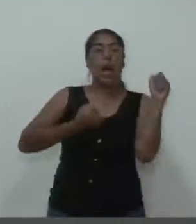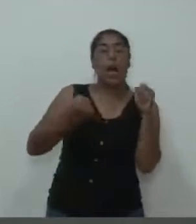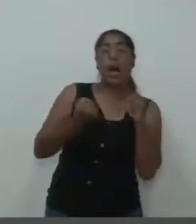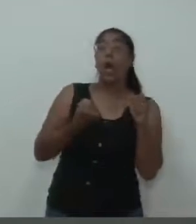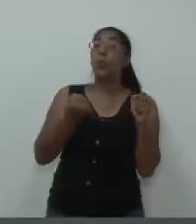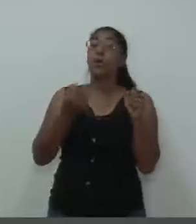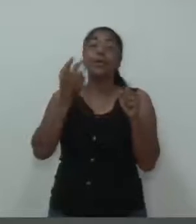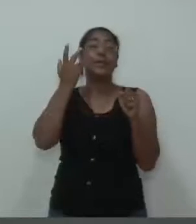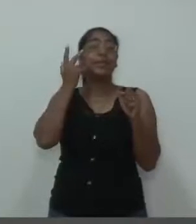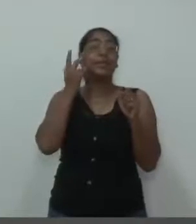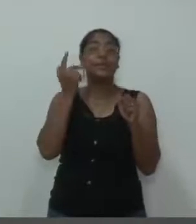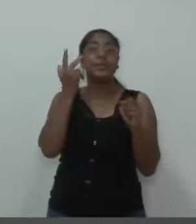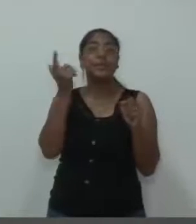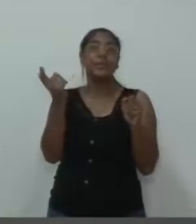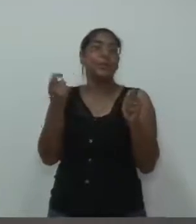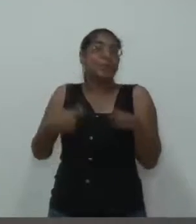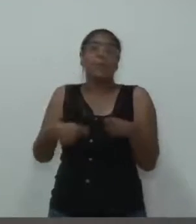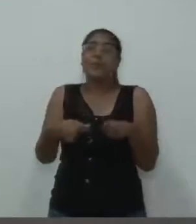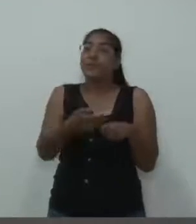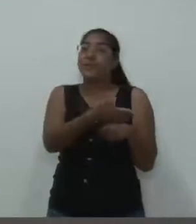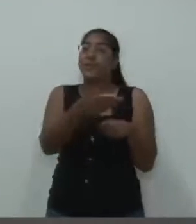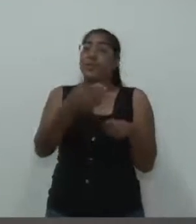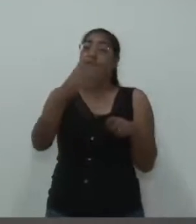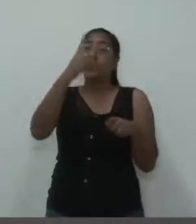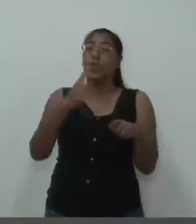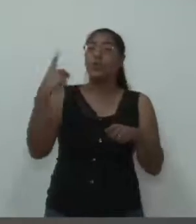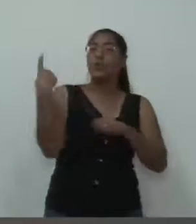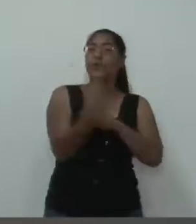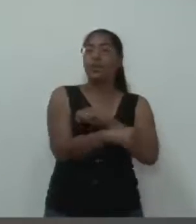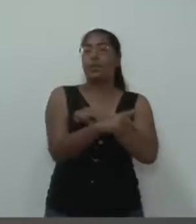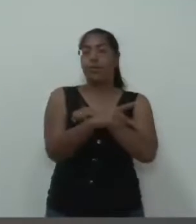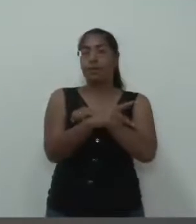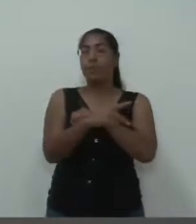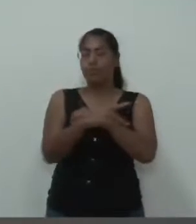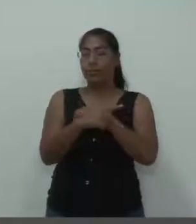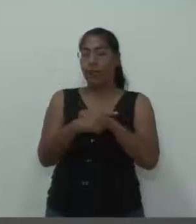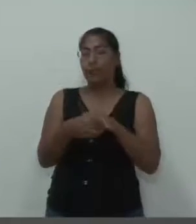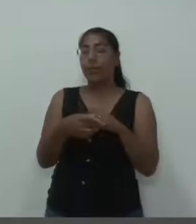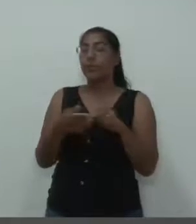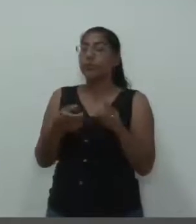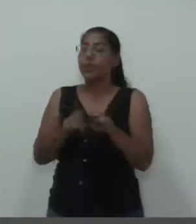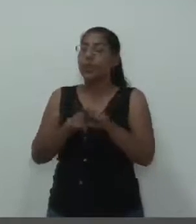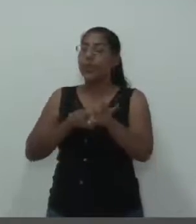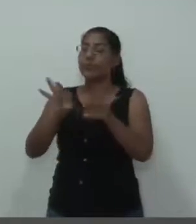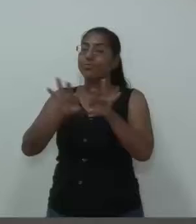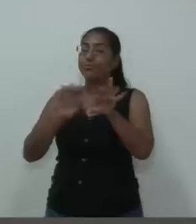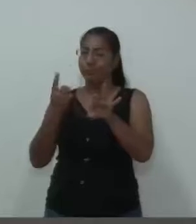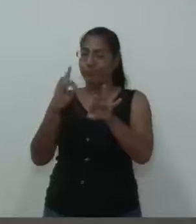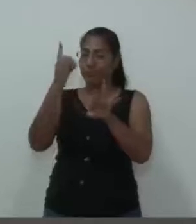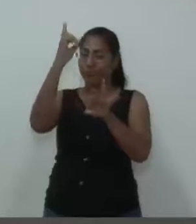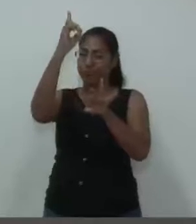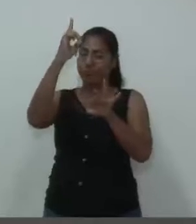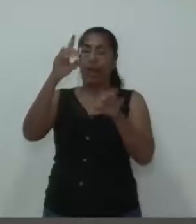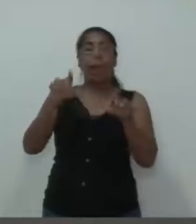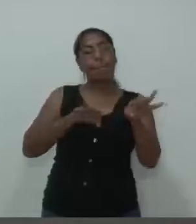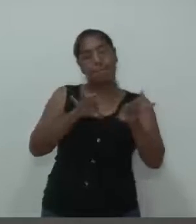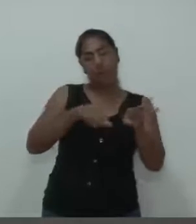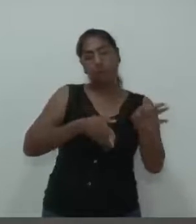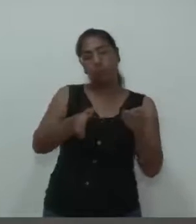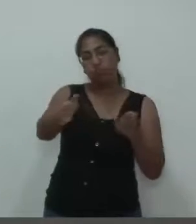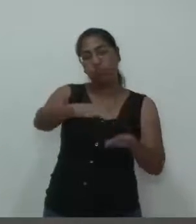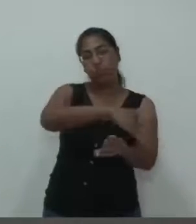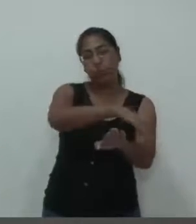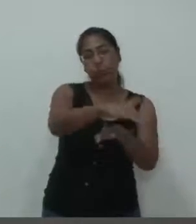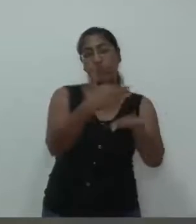não funciona. Como é que a gente vai fazer uma revisão, já falando agora do plano diretor também, né? Usando o plano de mobilidade, como é que a gente revisa